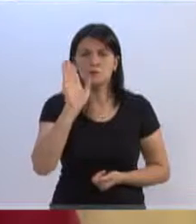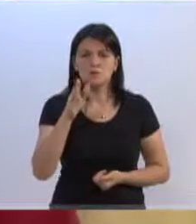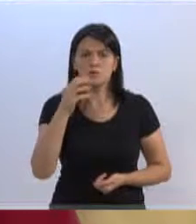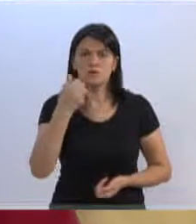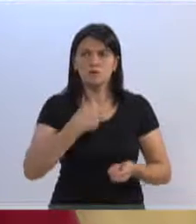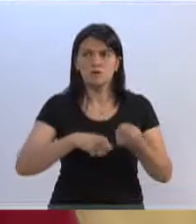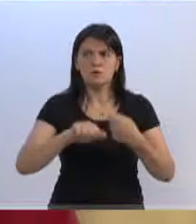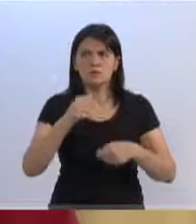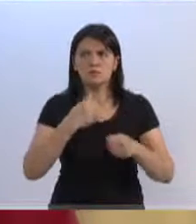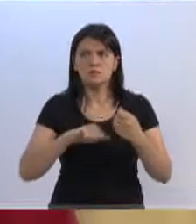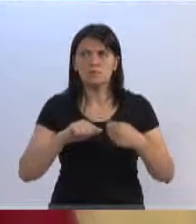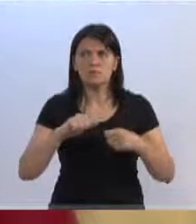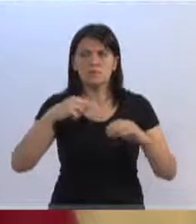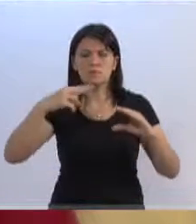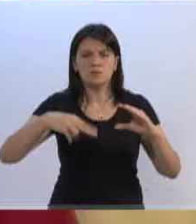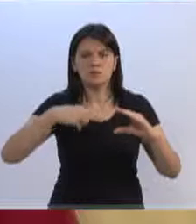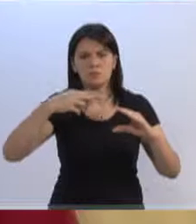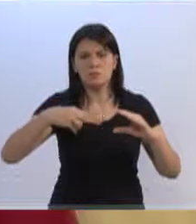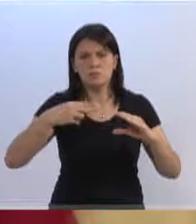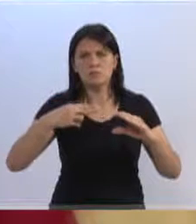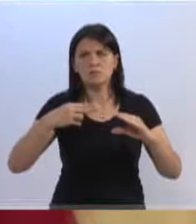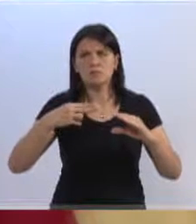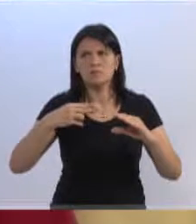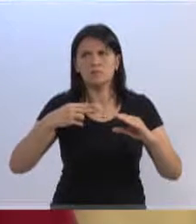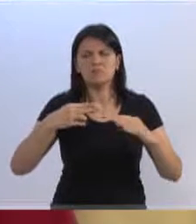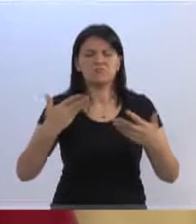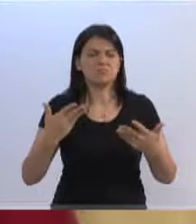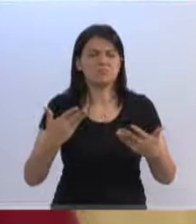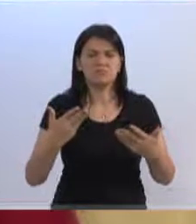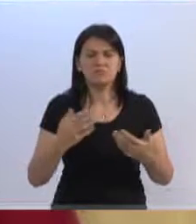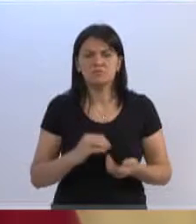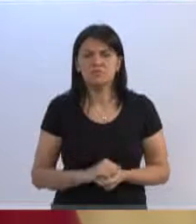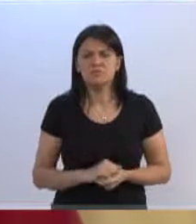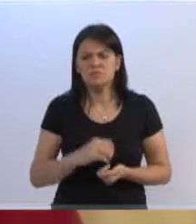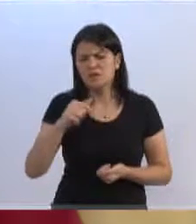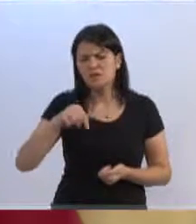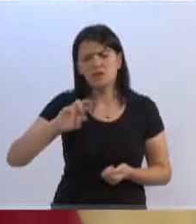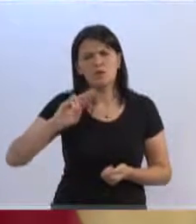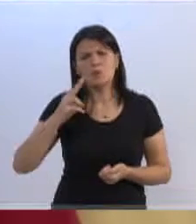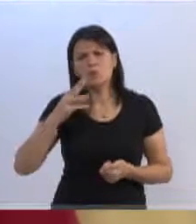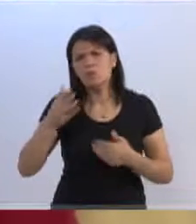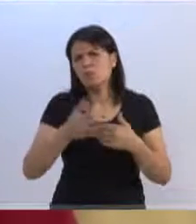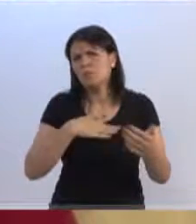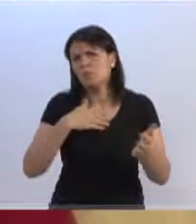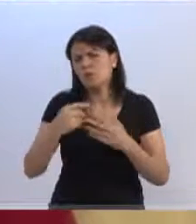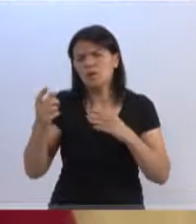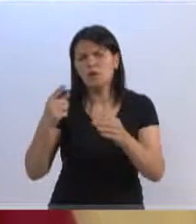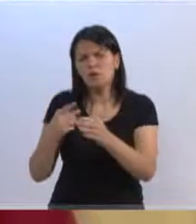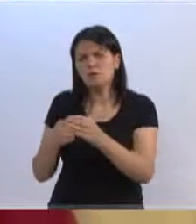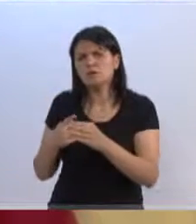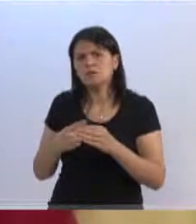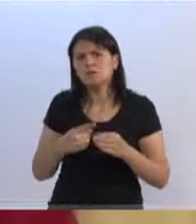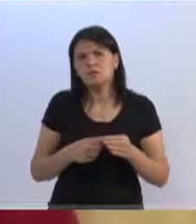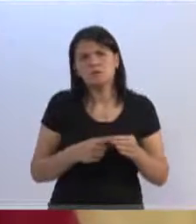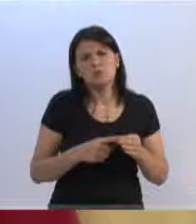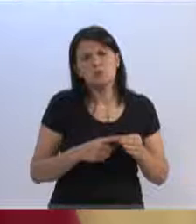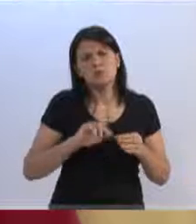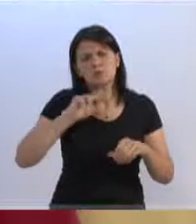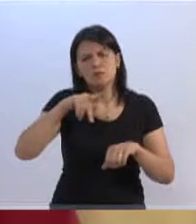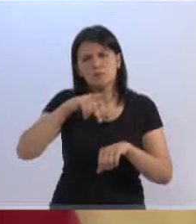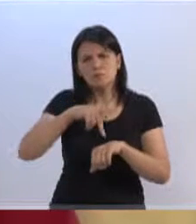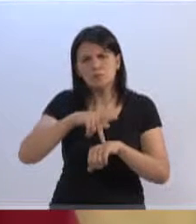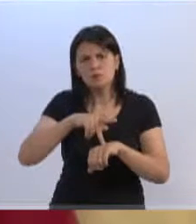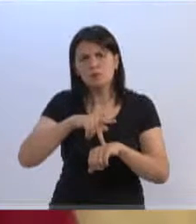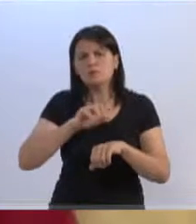administrou uma casa legislativa, quer seja aqui ou em qualquer uma outra cidade do nosso